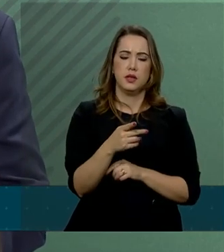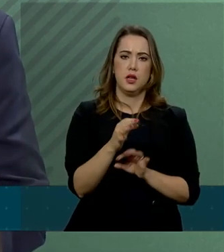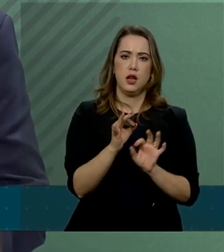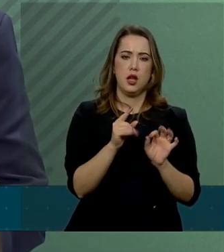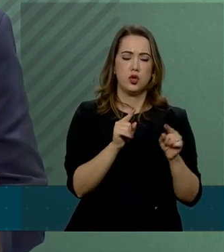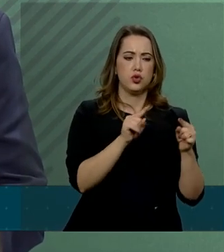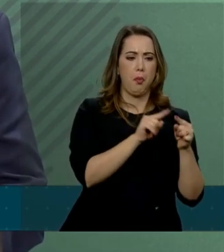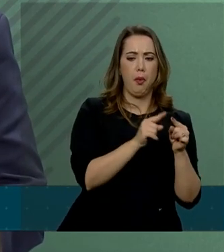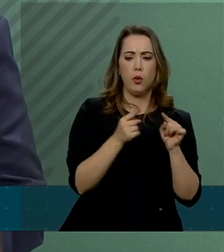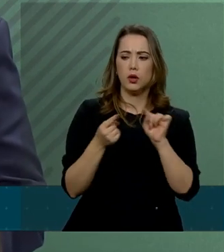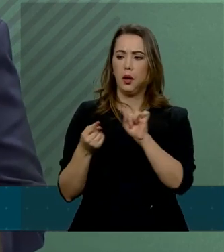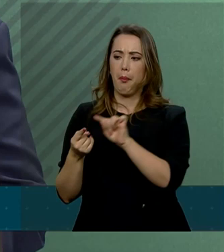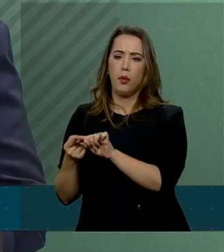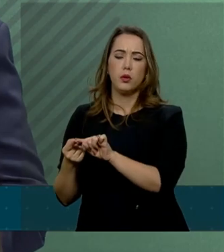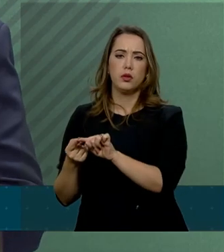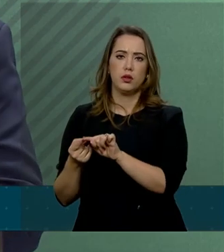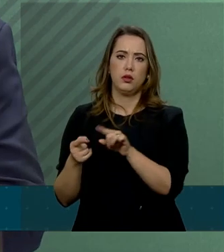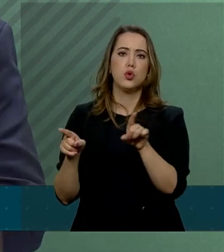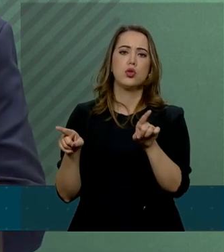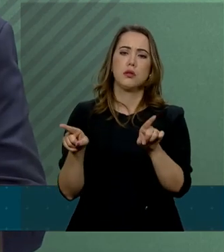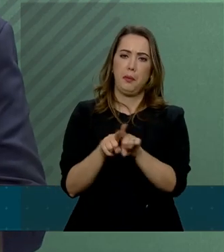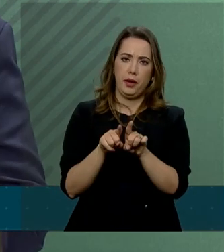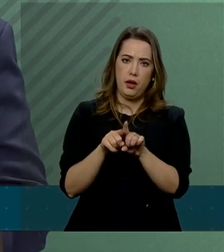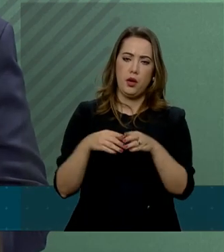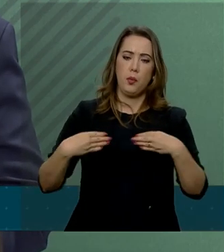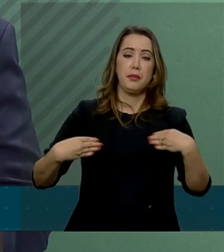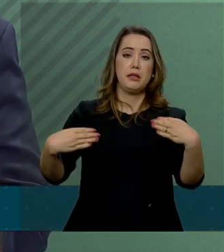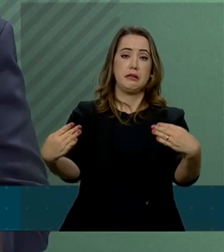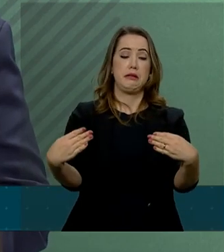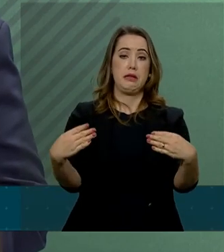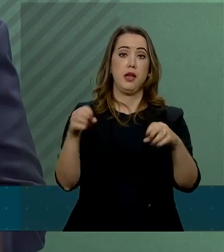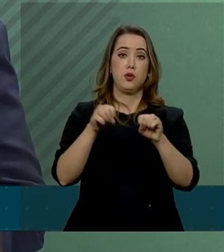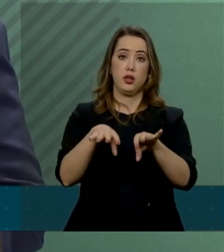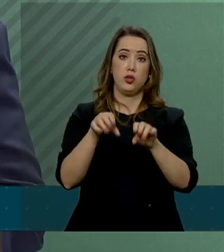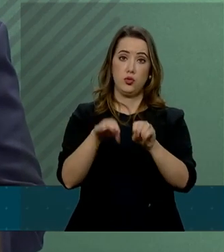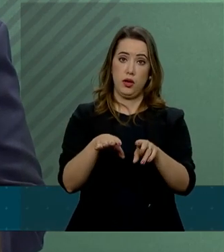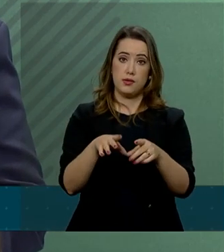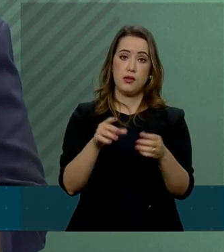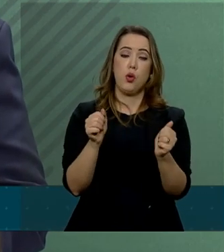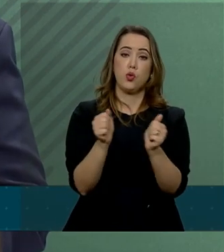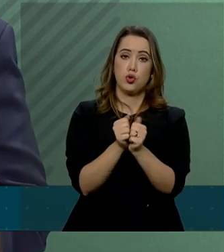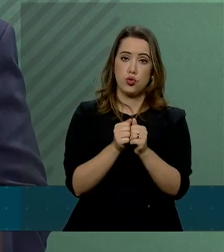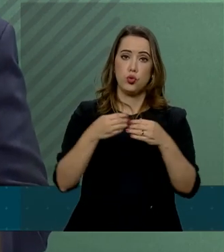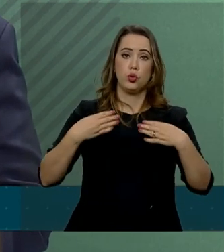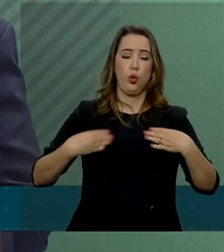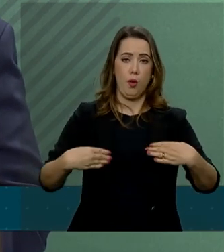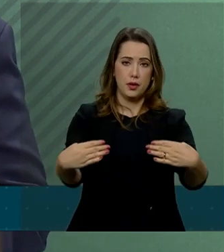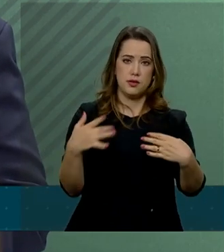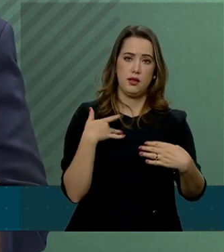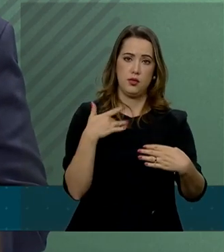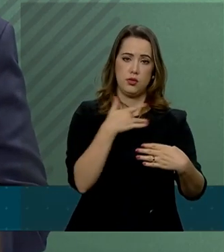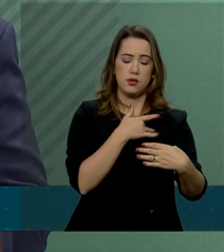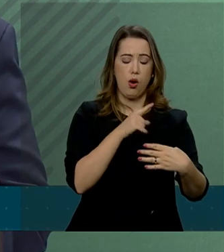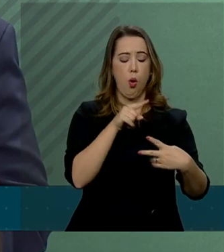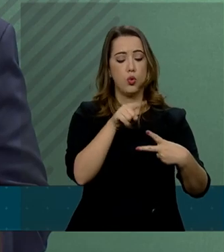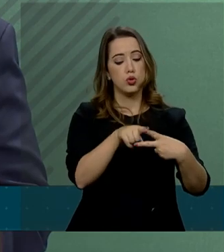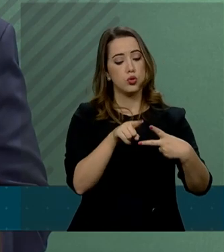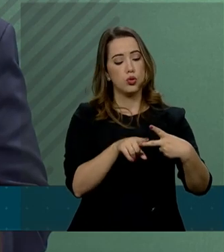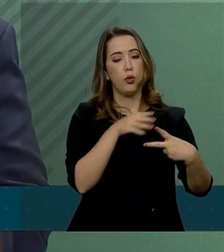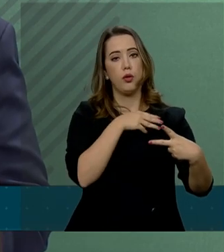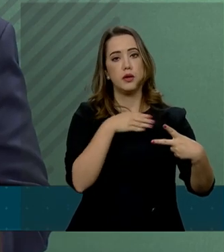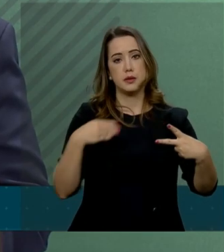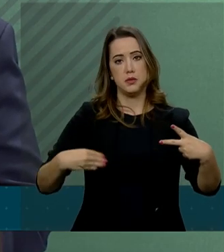ministério da educação juntos eles trabalharam neste processo para reativar